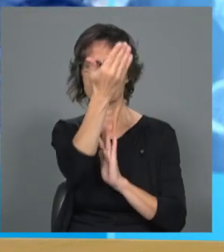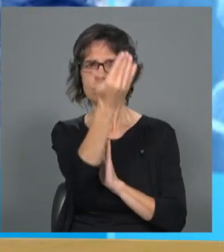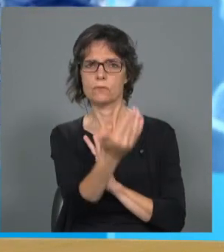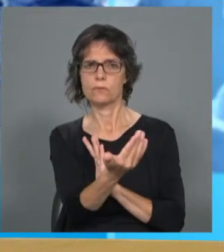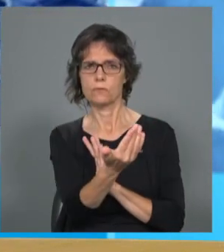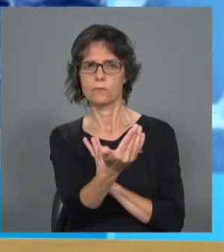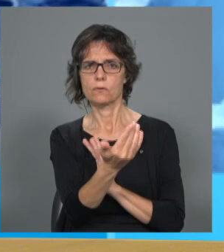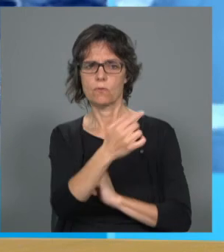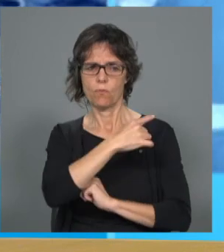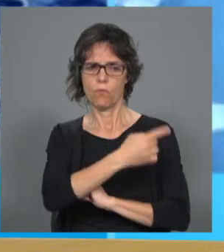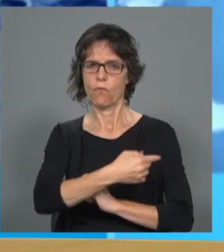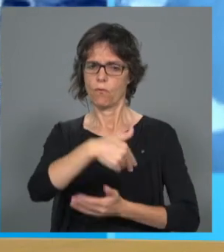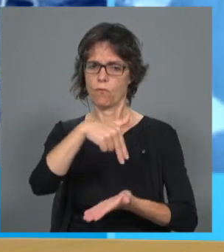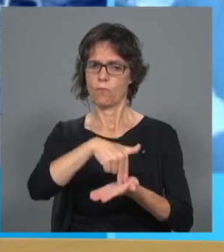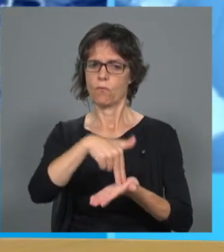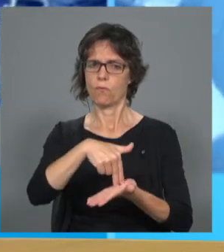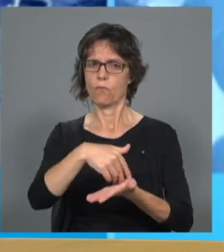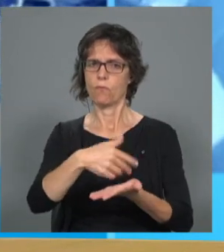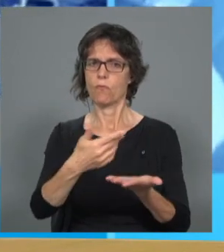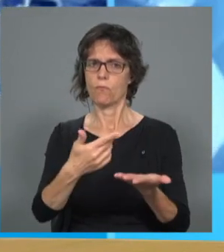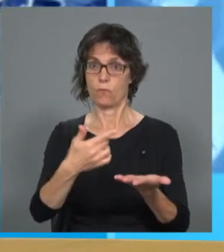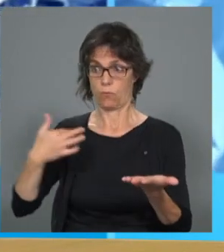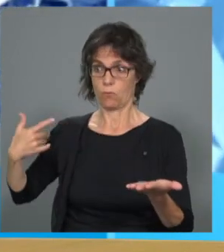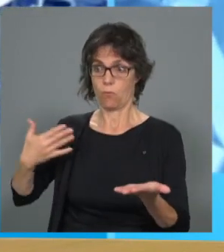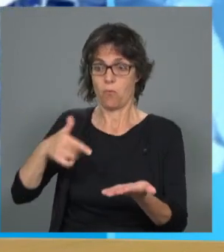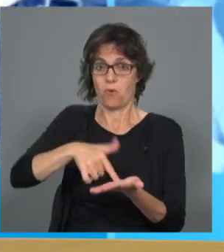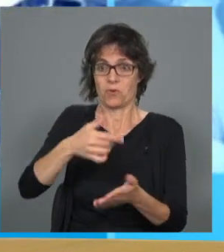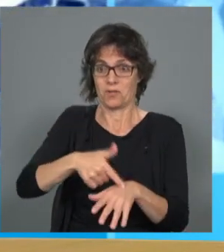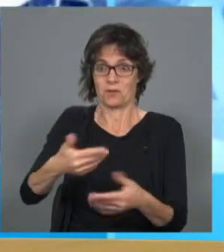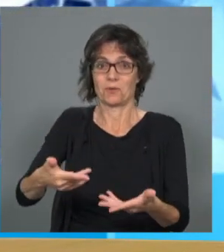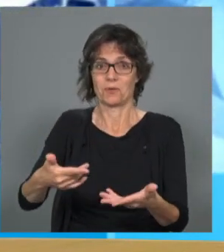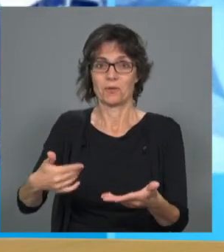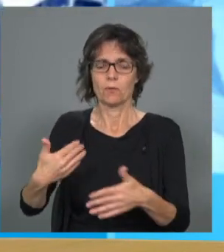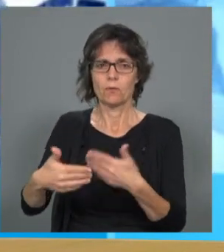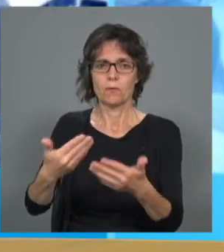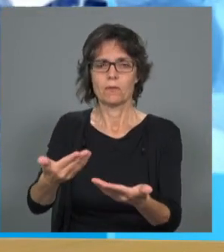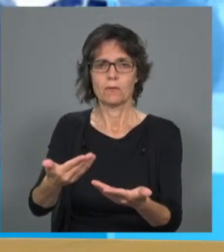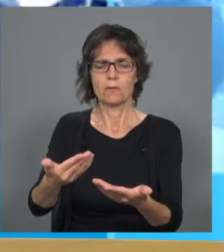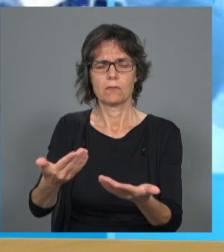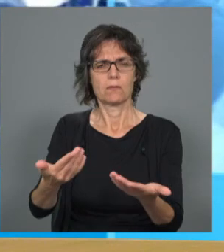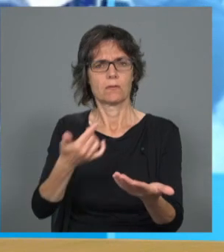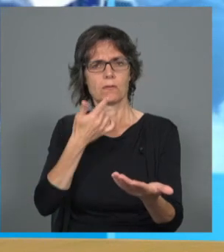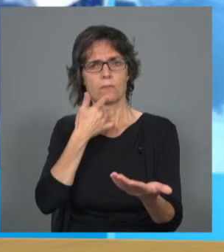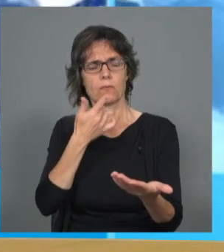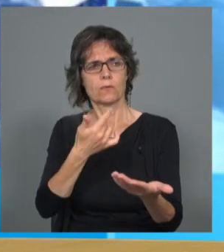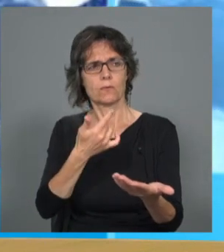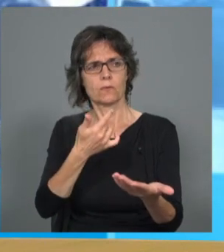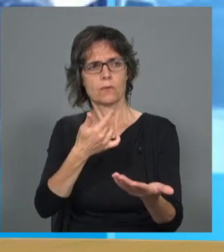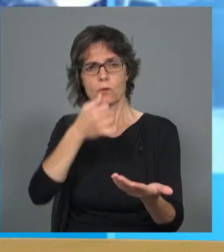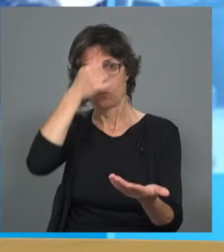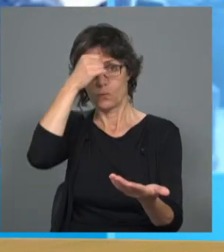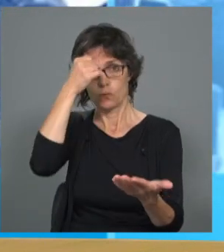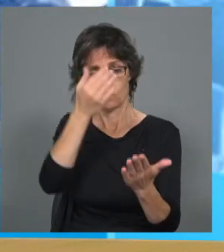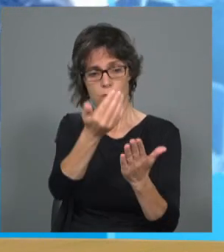Jesus teve, tão forte que chega até hoje, não é? Como é que ela continua a revelar-se domingo após domingo na leitura